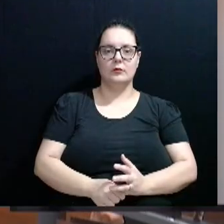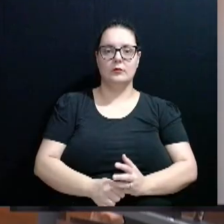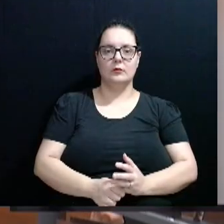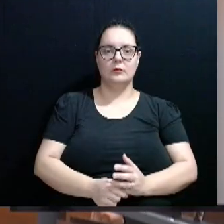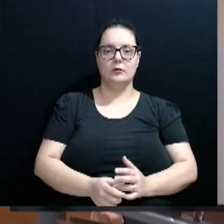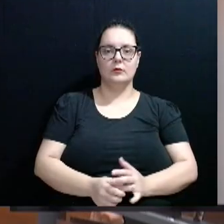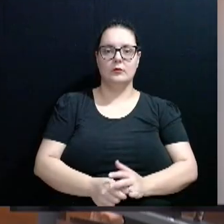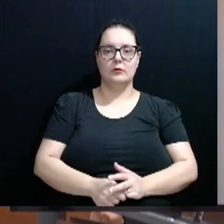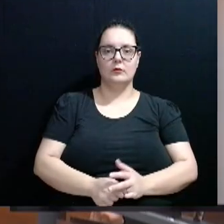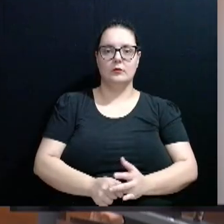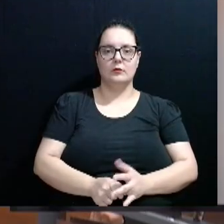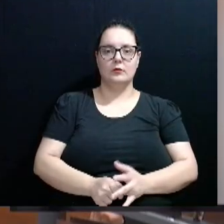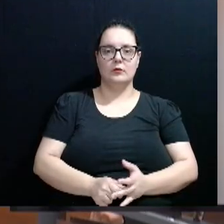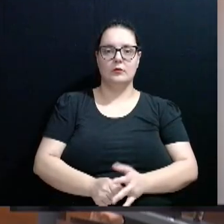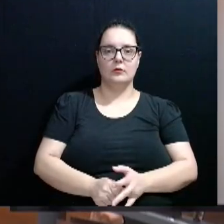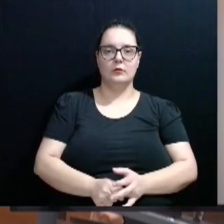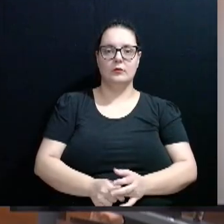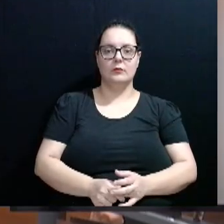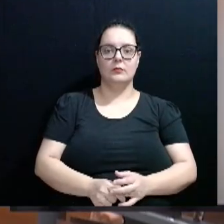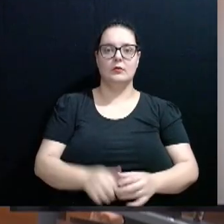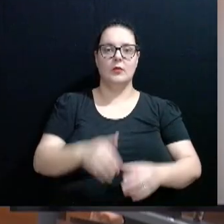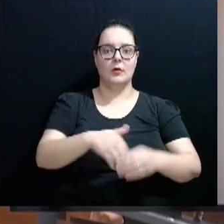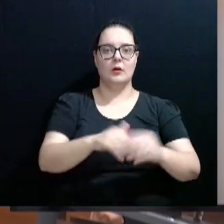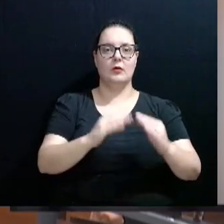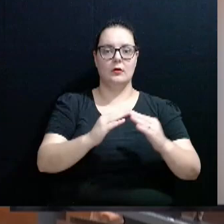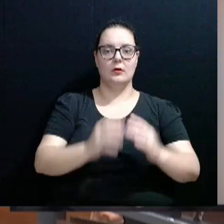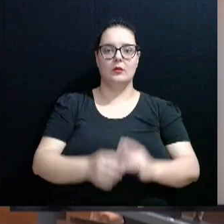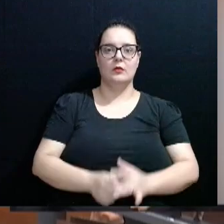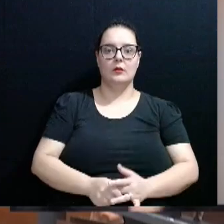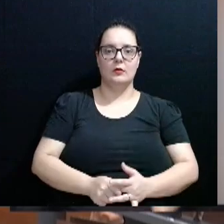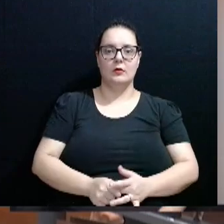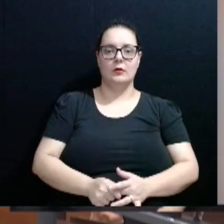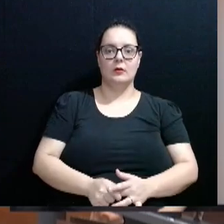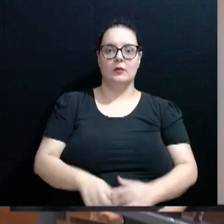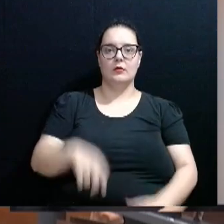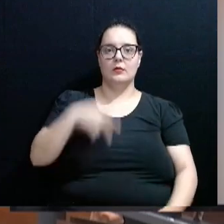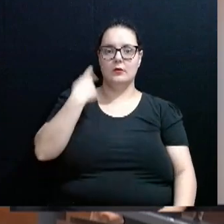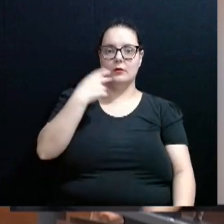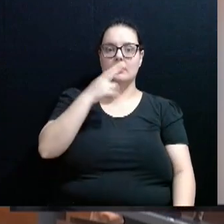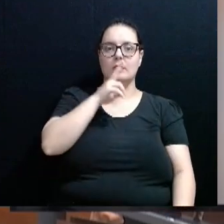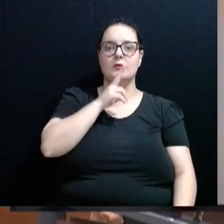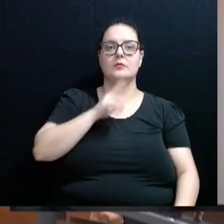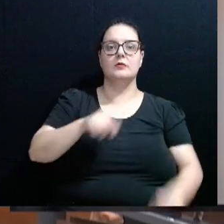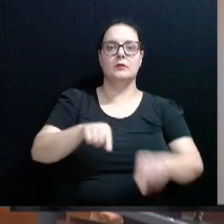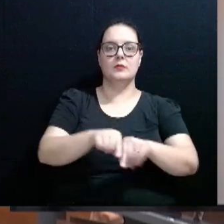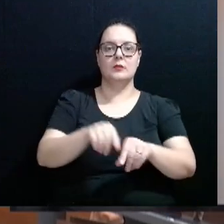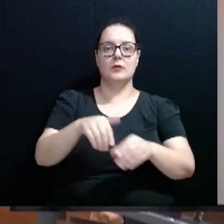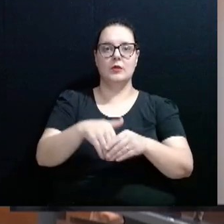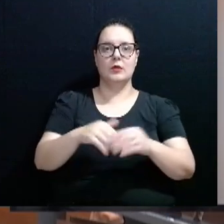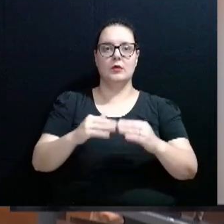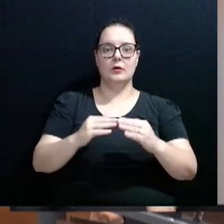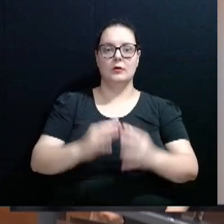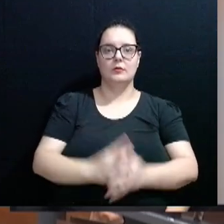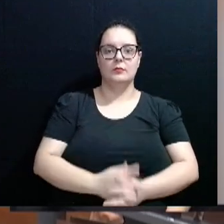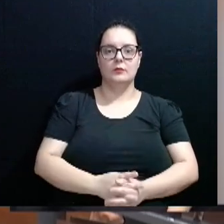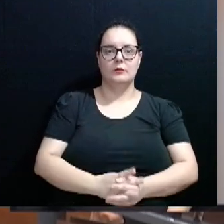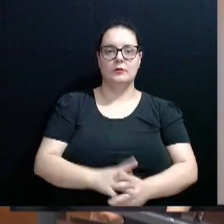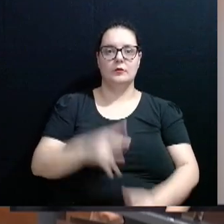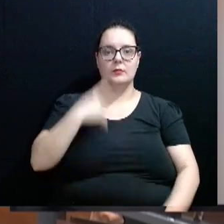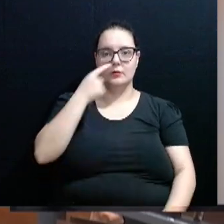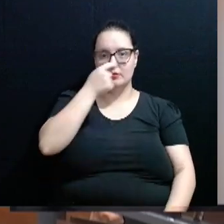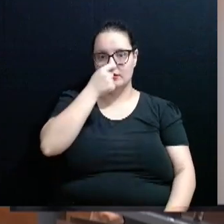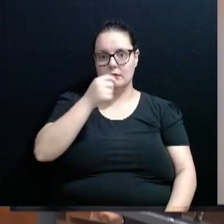Acompanho o relator, senhor presidente. Vereador Nelson. Também acompanho o relator. Vereador Roberto Alves. Senhor presidente, eu